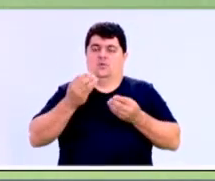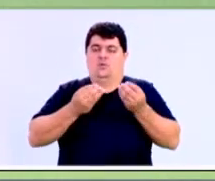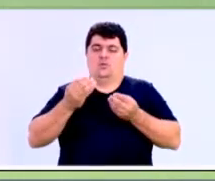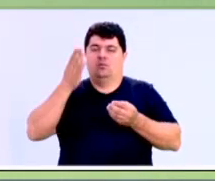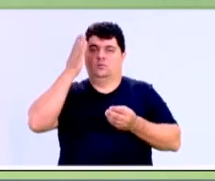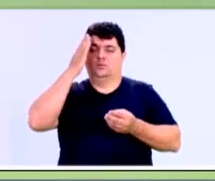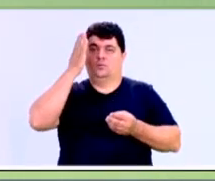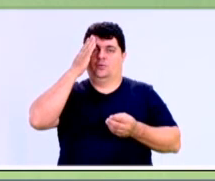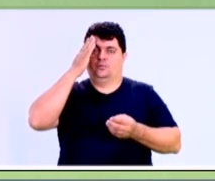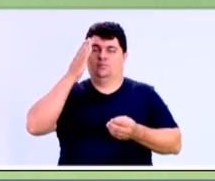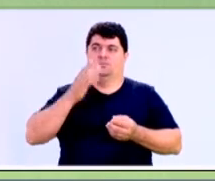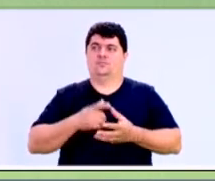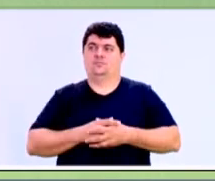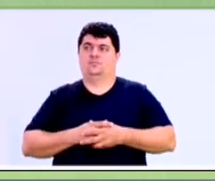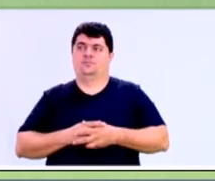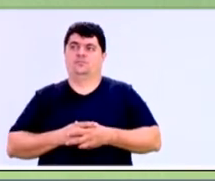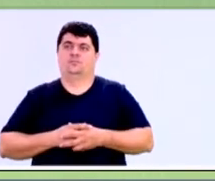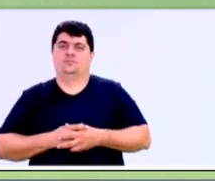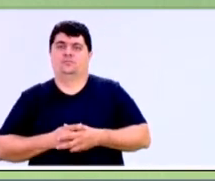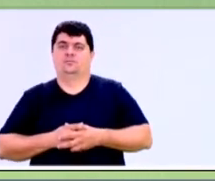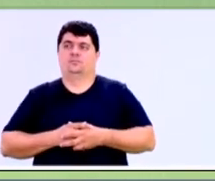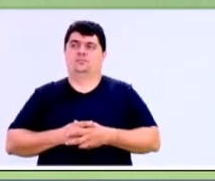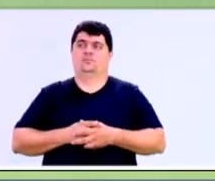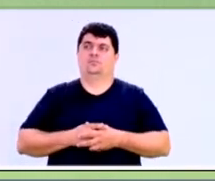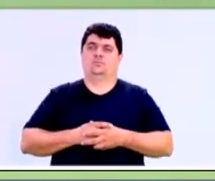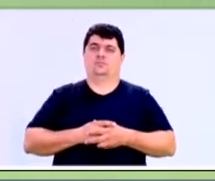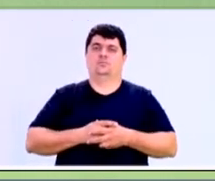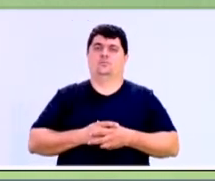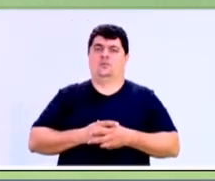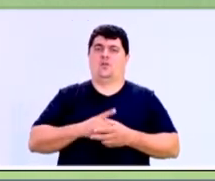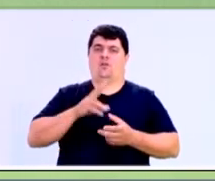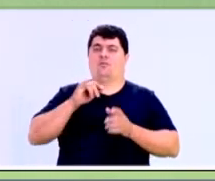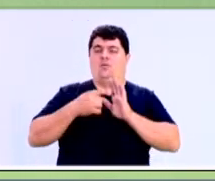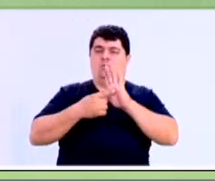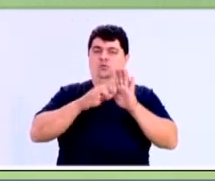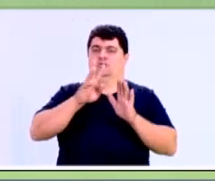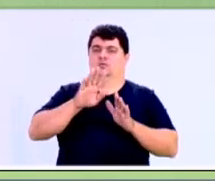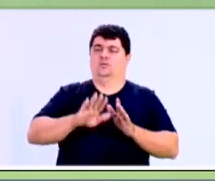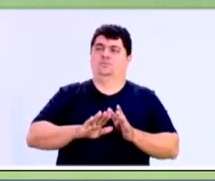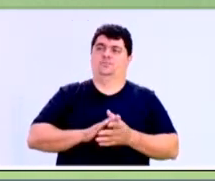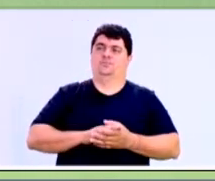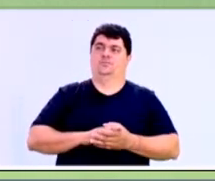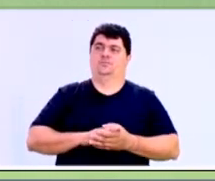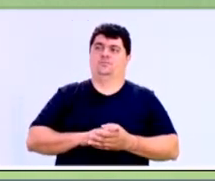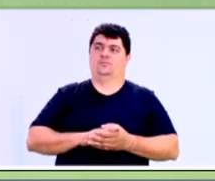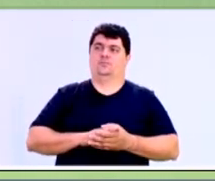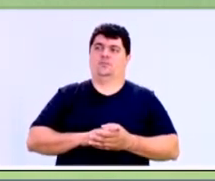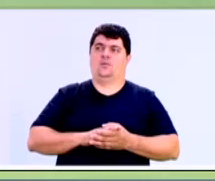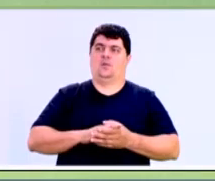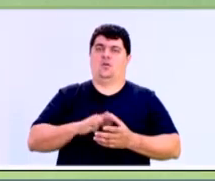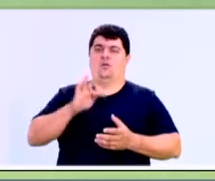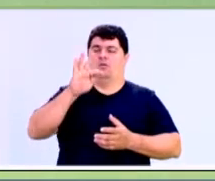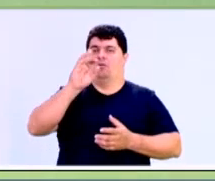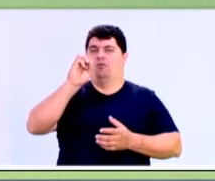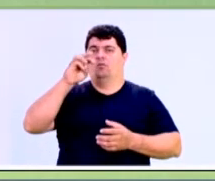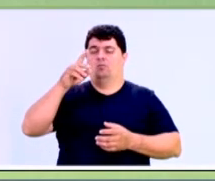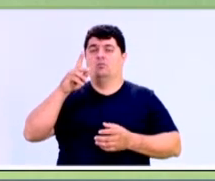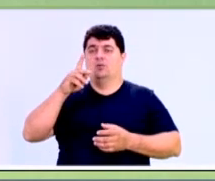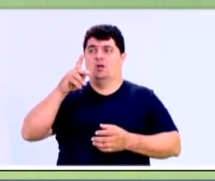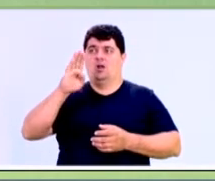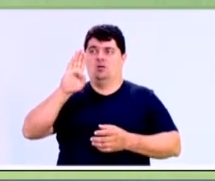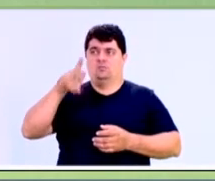conseguir encontrar compra. Então a gente vai passar já a fórmula. Então prazo médio, eu vou pegar fornecedor do balanço